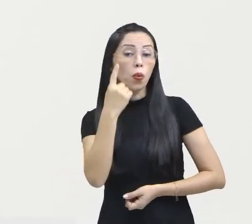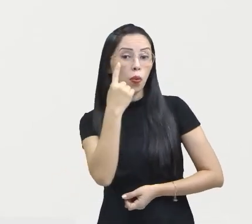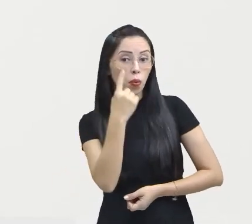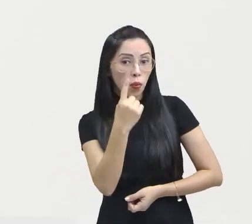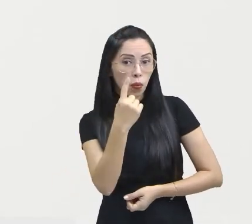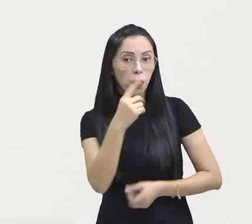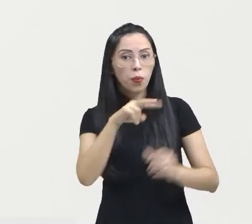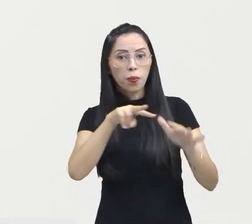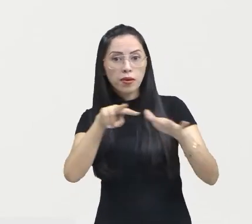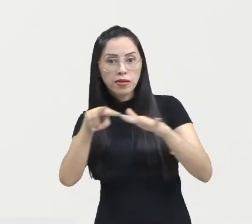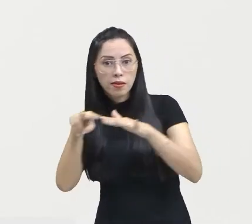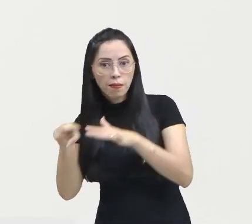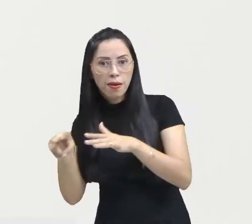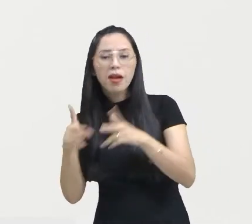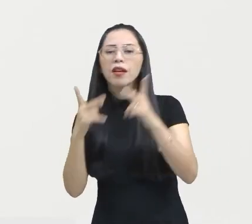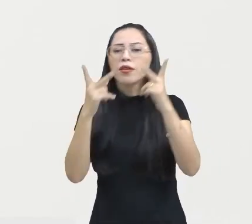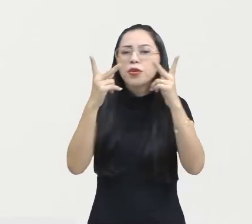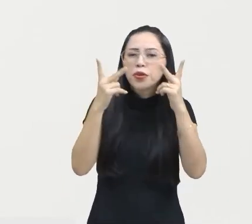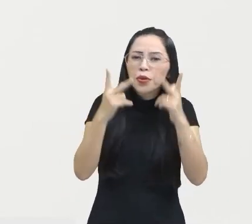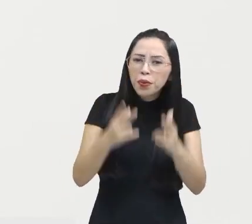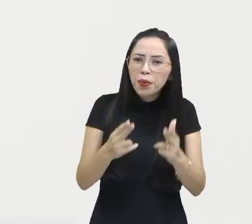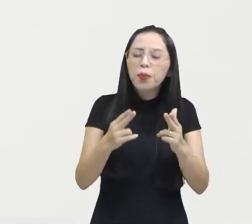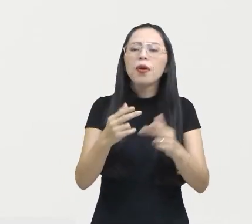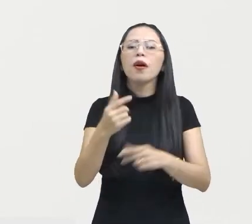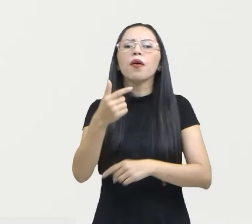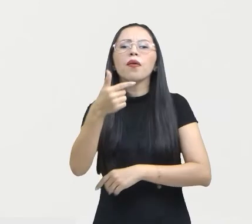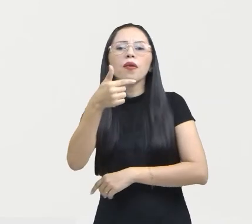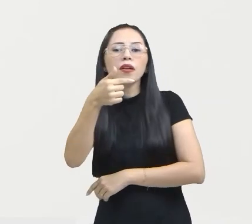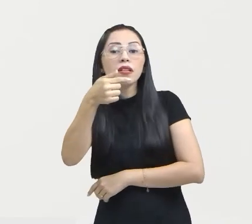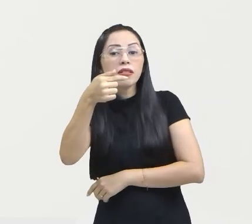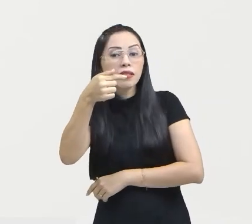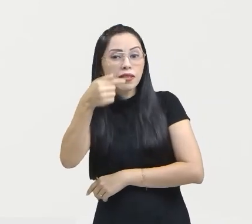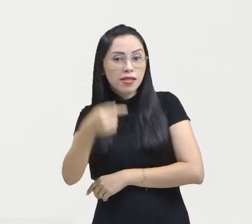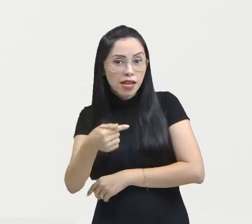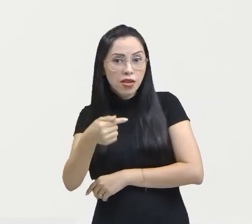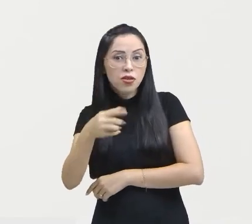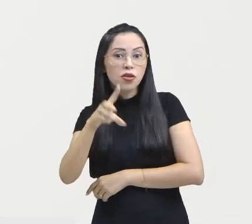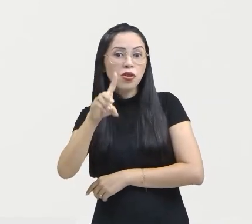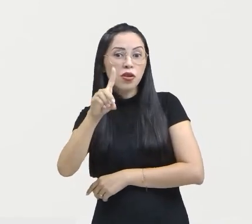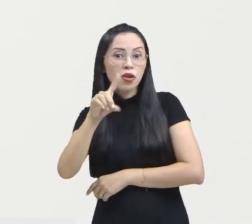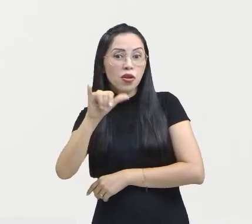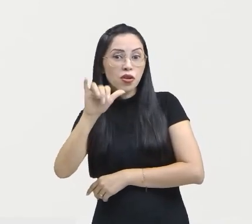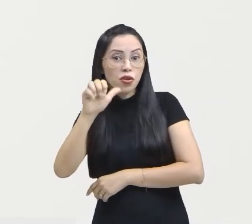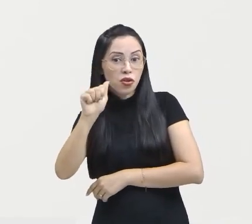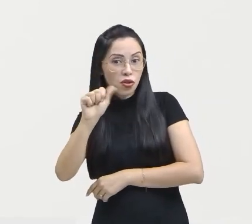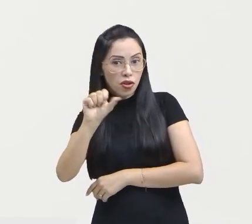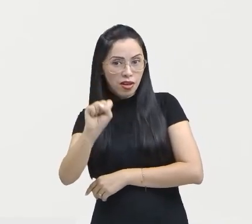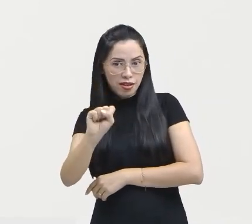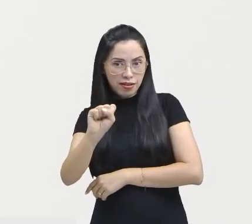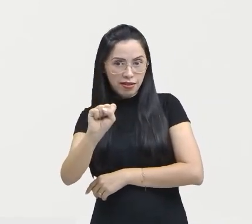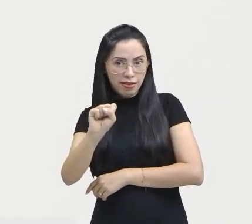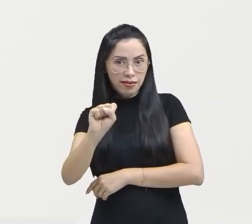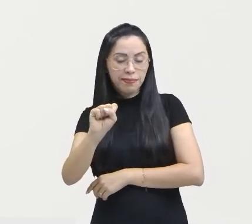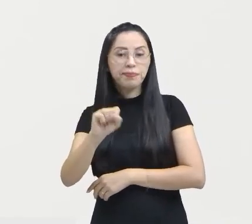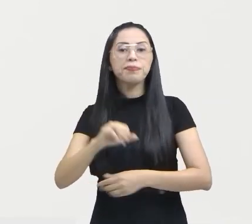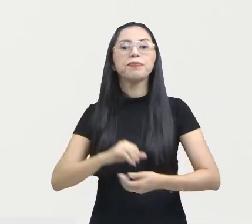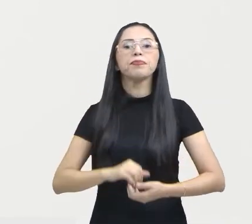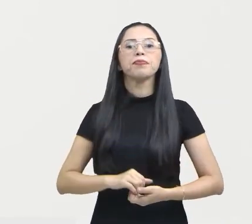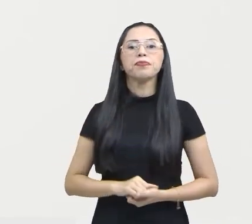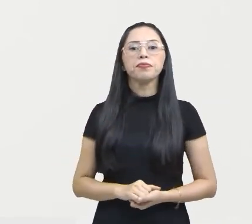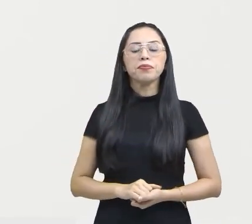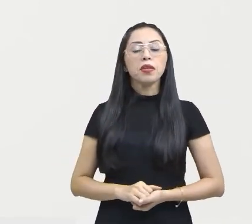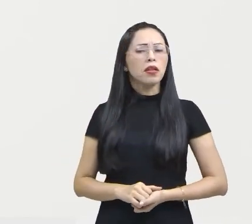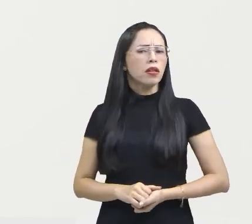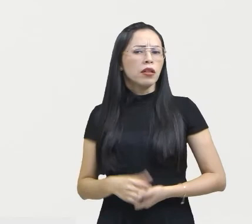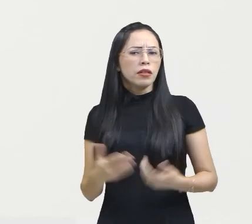uma semana tem o equivalente a 7 dias. Bom, se uma semana tem